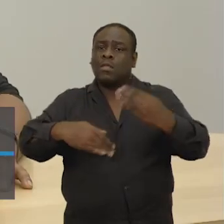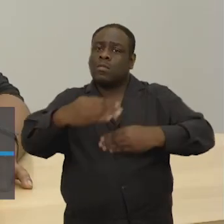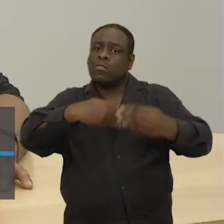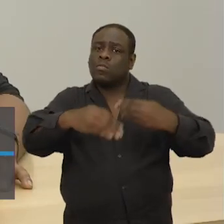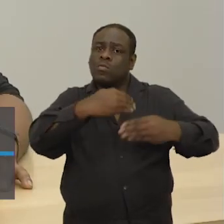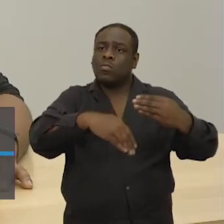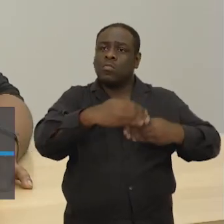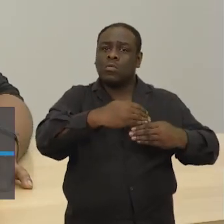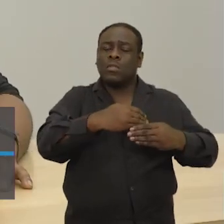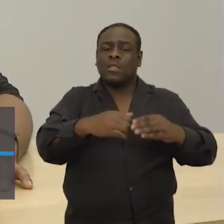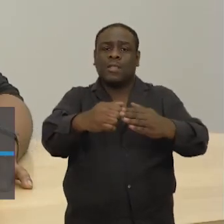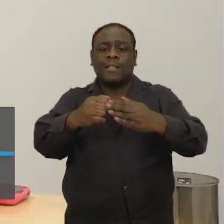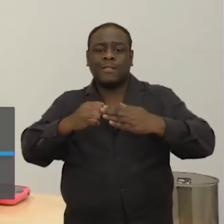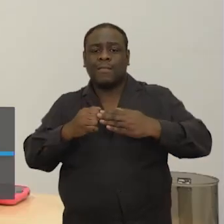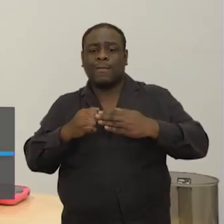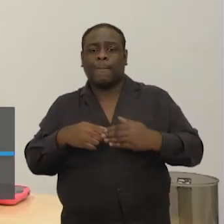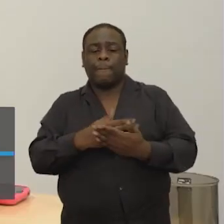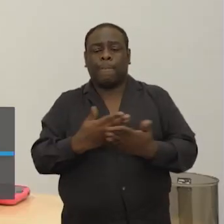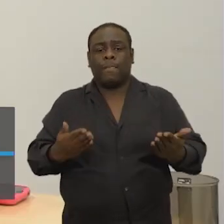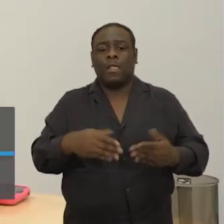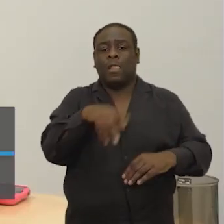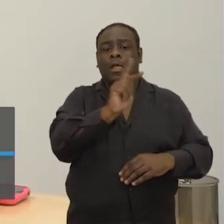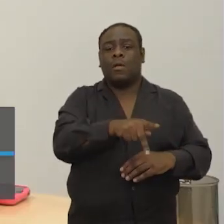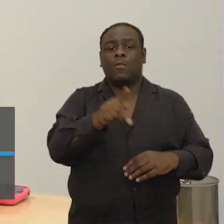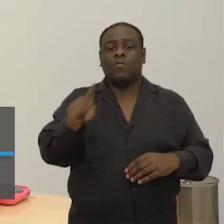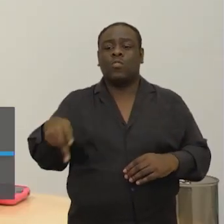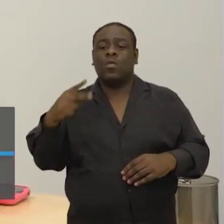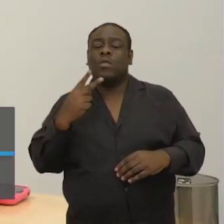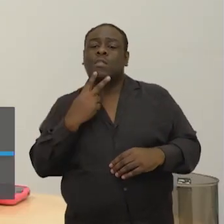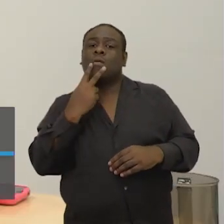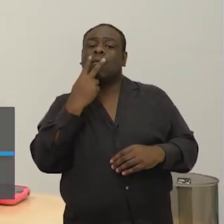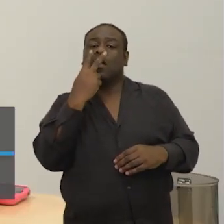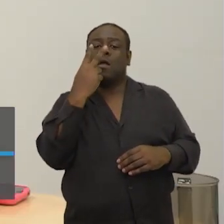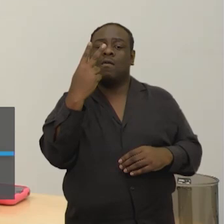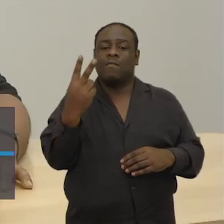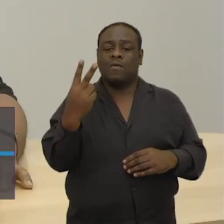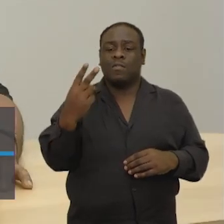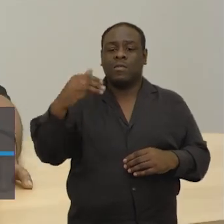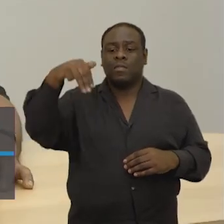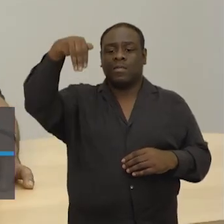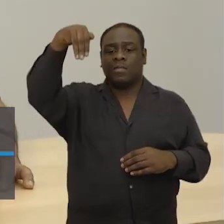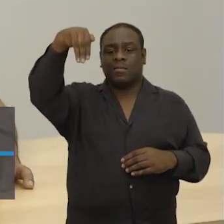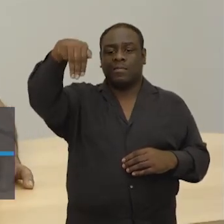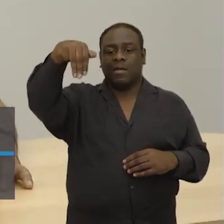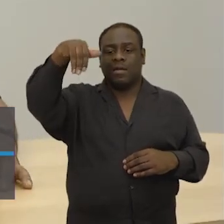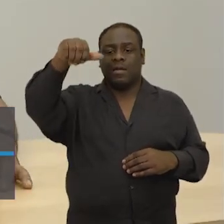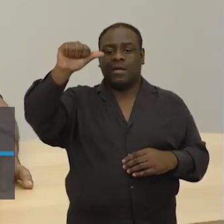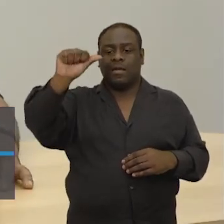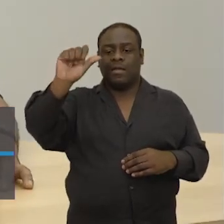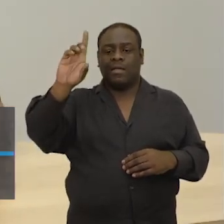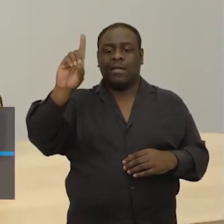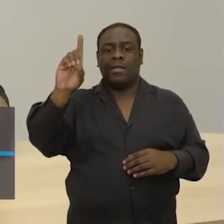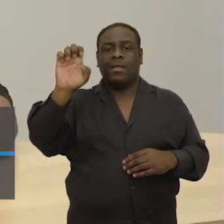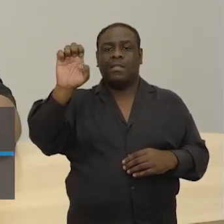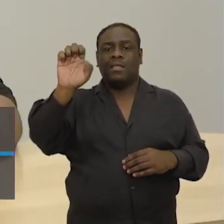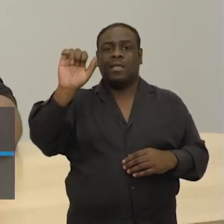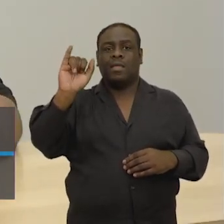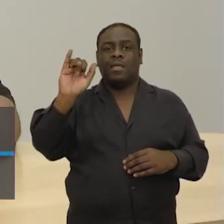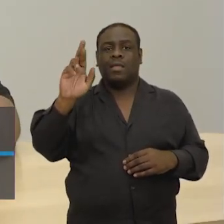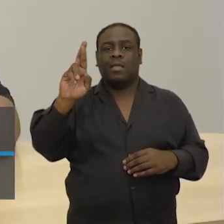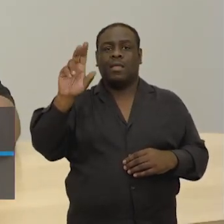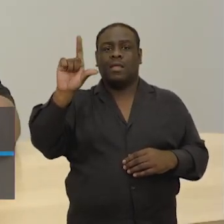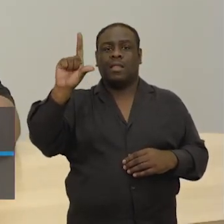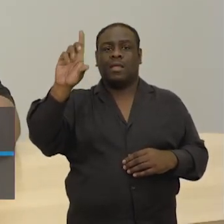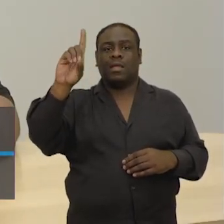trazia essas sensações. Ó, a professora Nádia falou, sua voz é amadeirada. A minha voz é amadeirada. Gostei. E ela Pro. ainda riu. Sabe o que é legal?